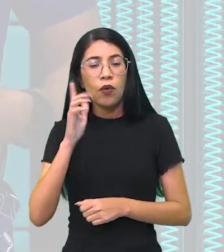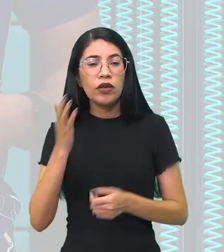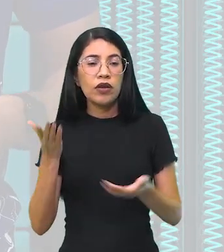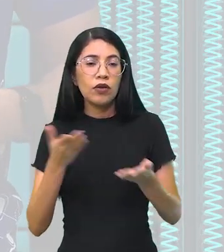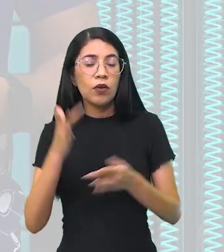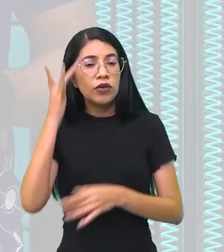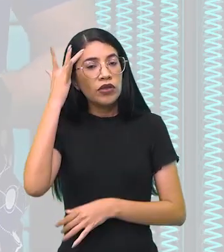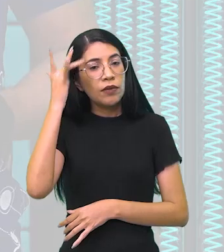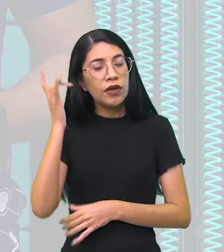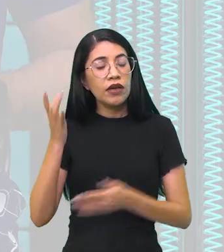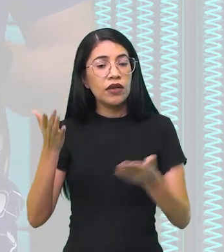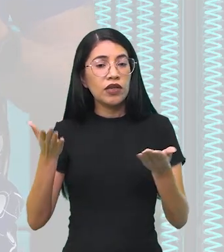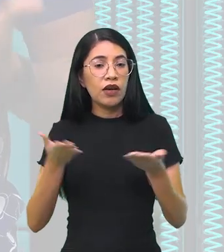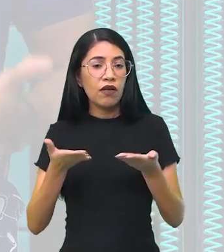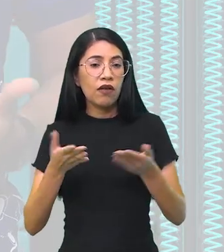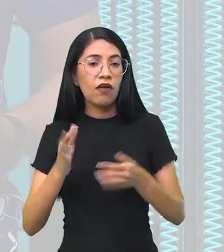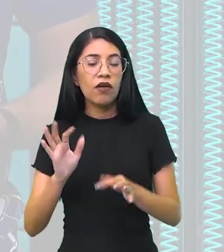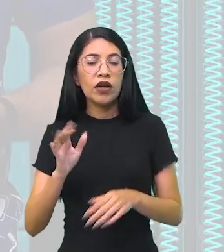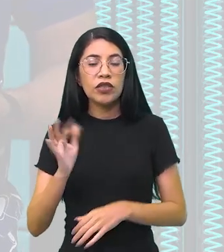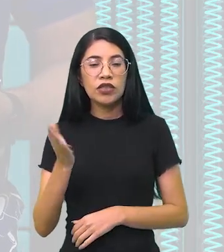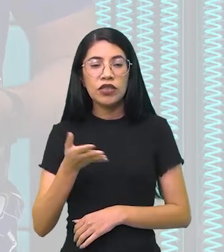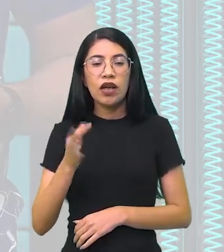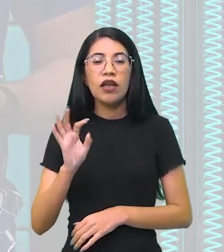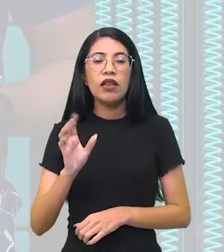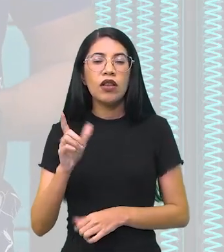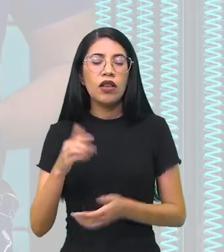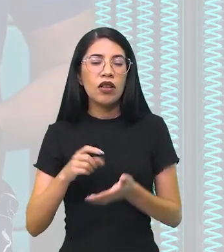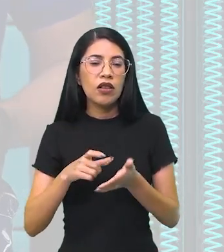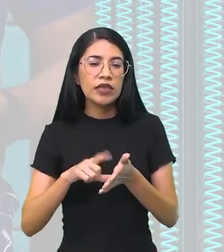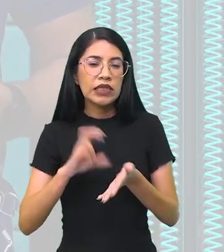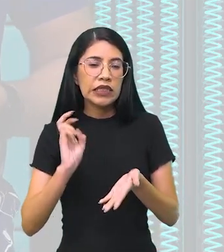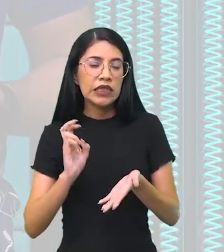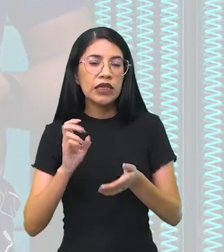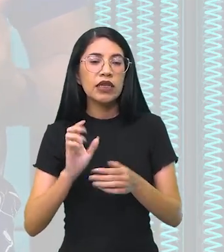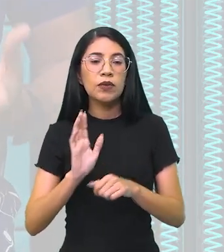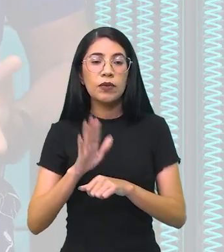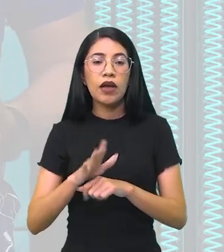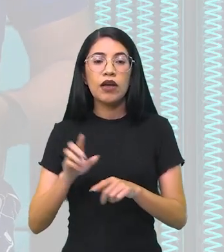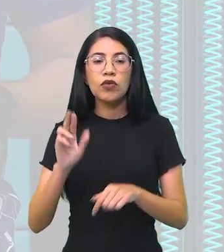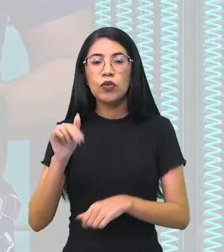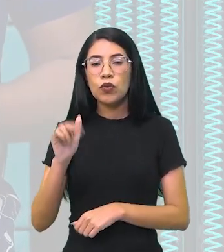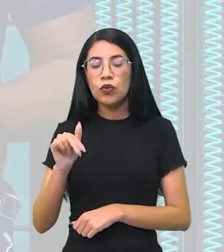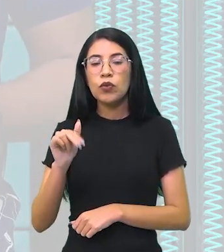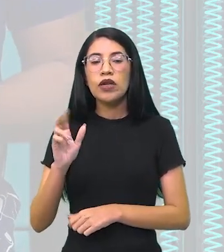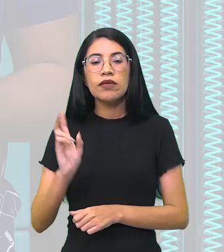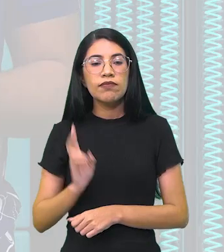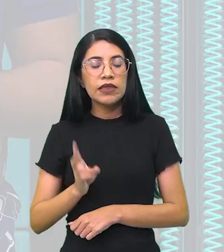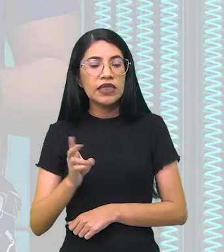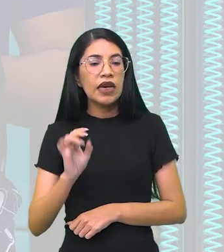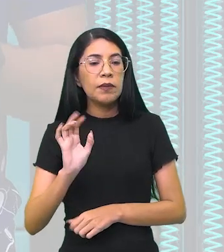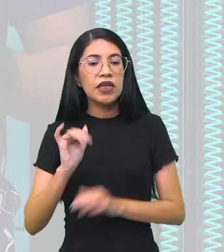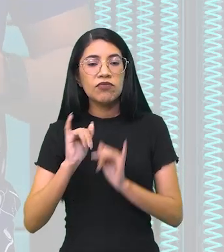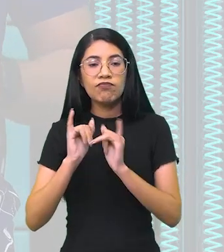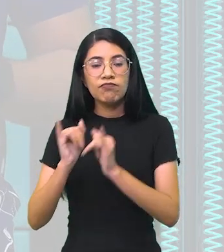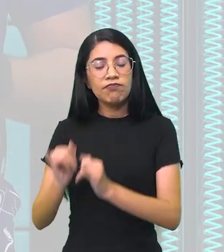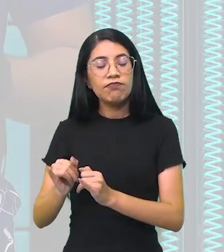hoje, amanhã, agora, logo, cedo, breve, nunca, sempre, jamais,